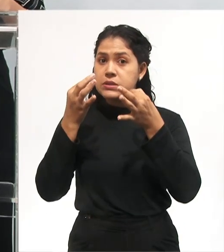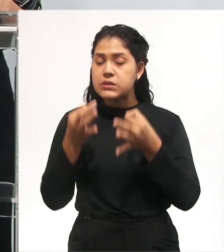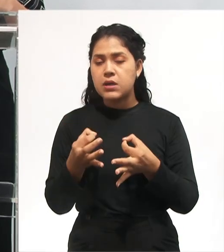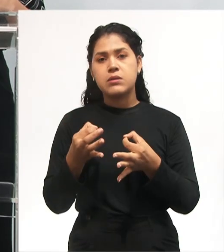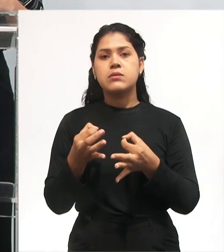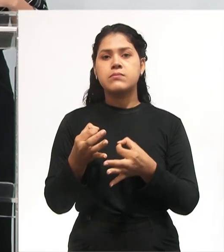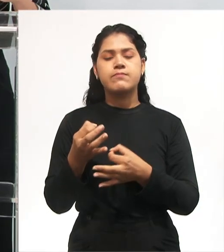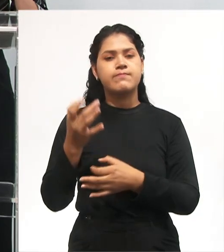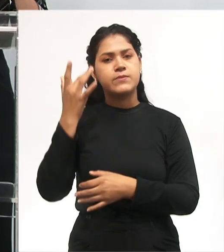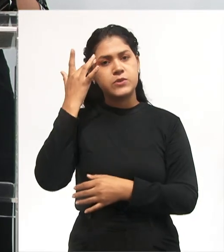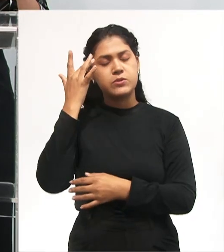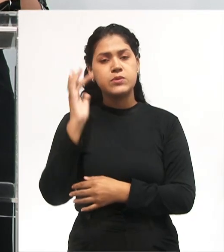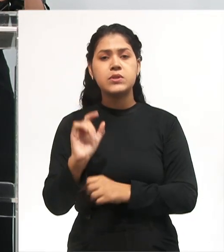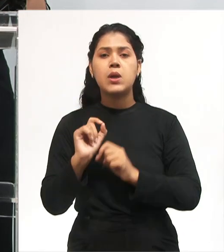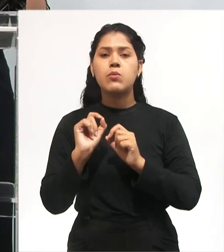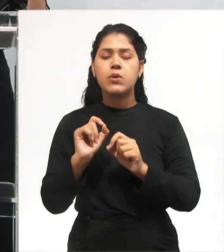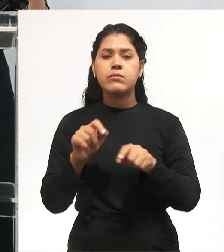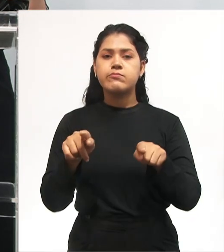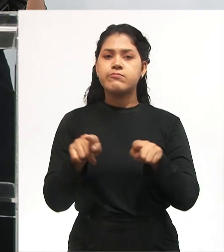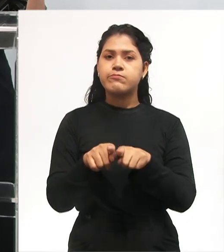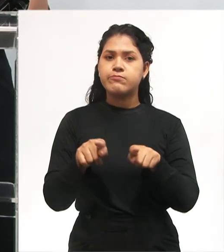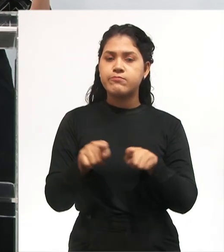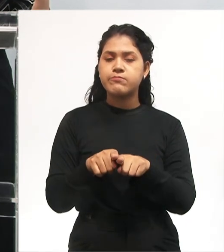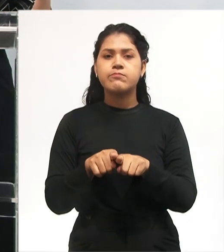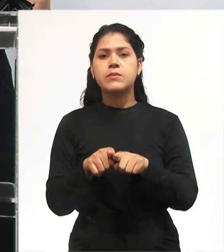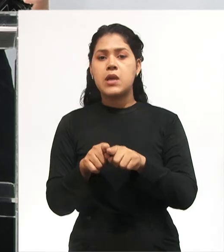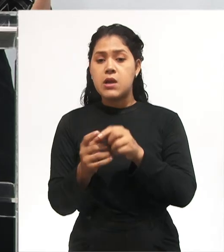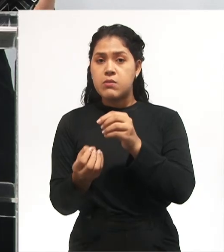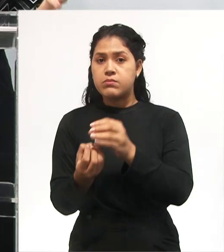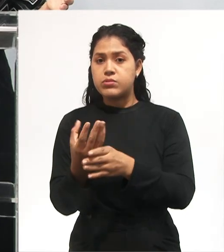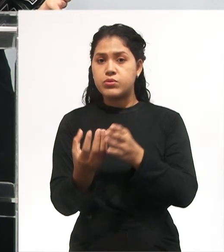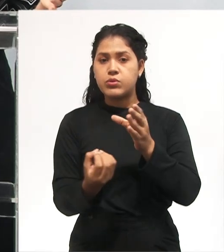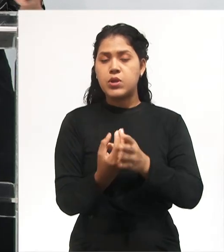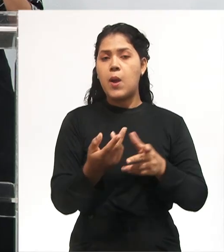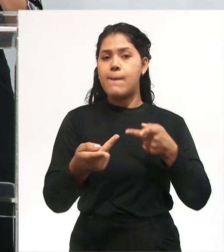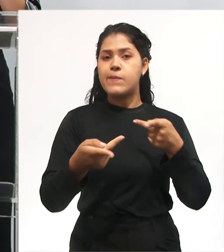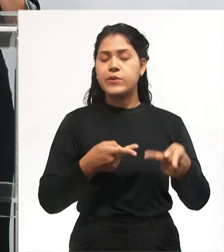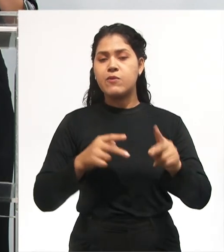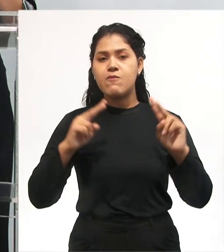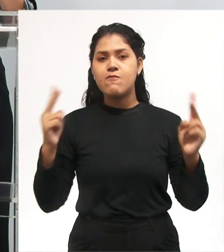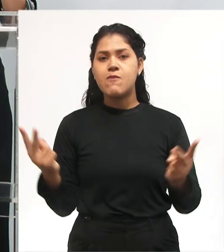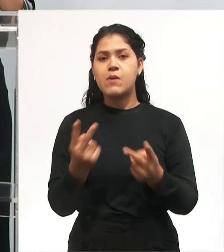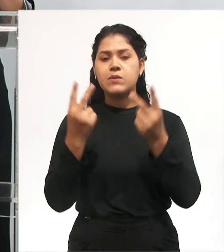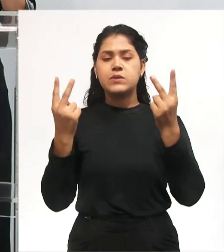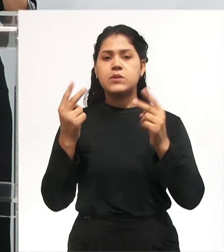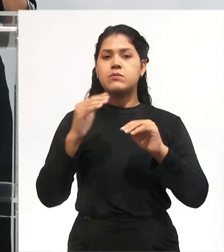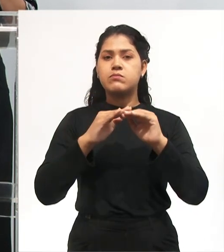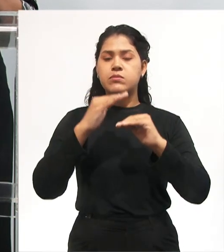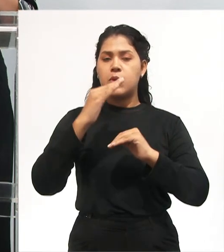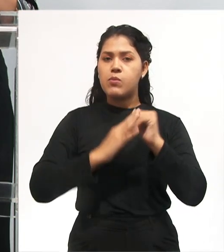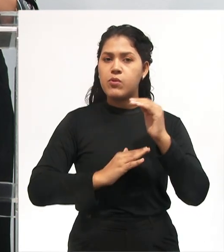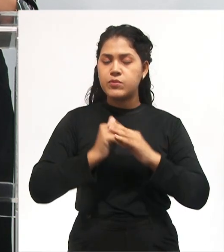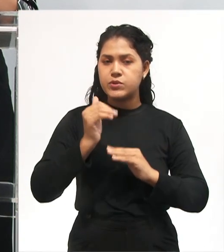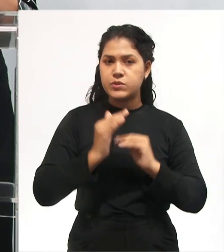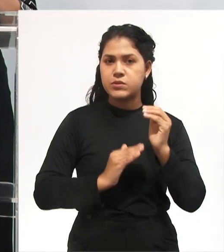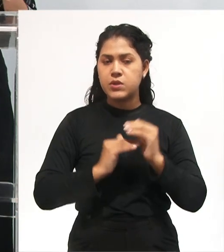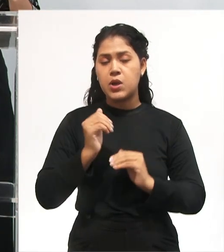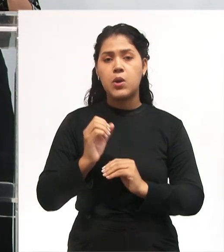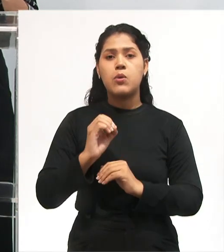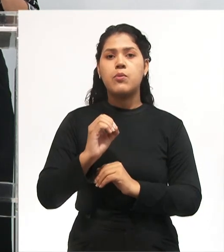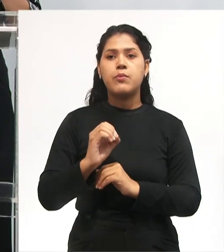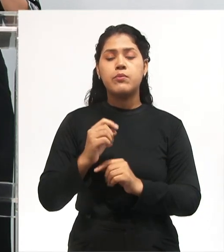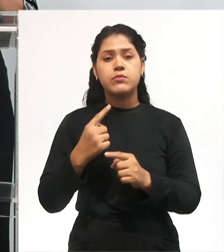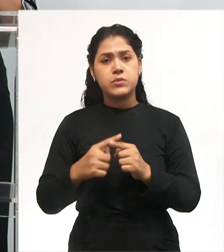conseguem fazer elementos ou processos de valorização adequada para aquele servidor ou funcionário que